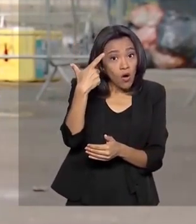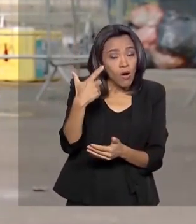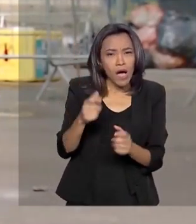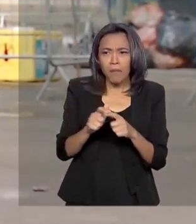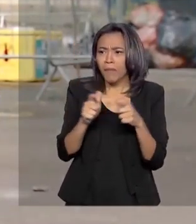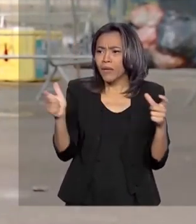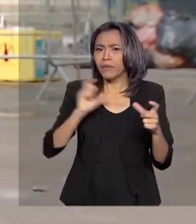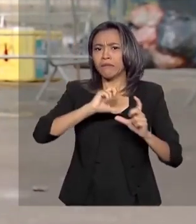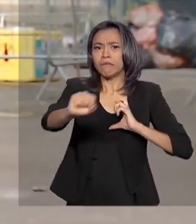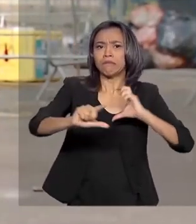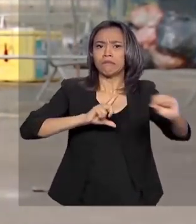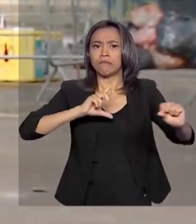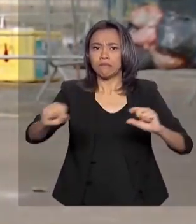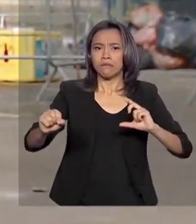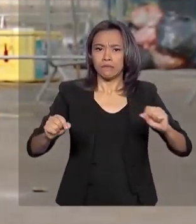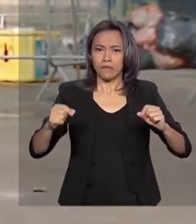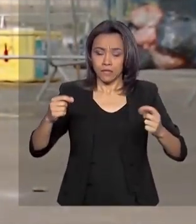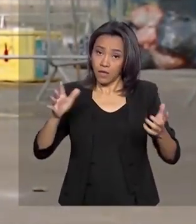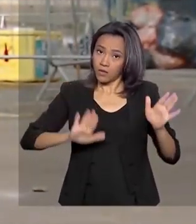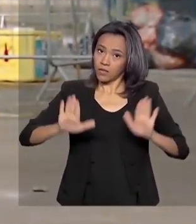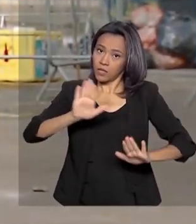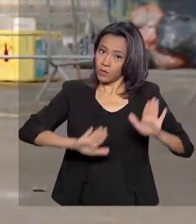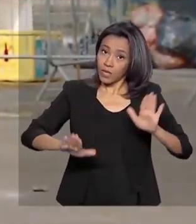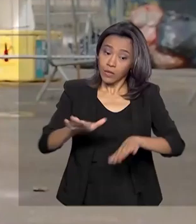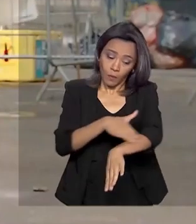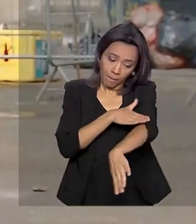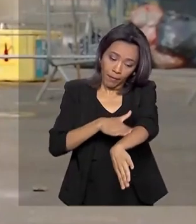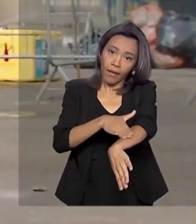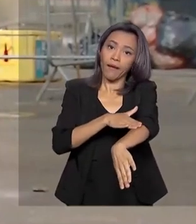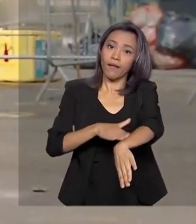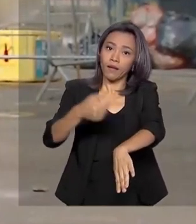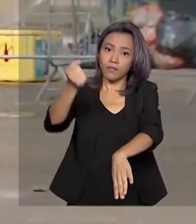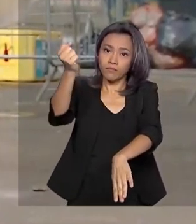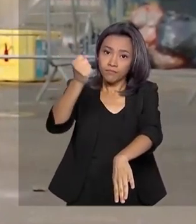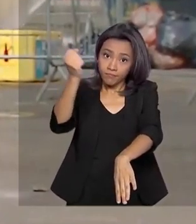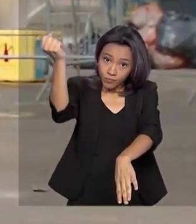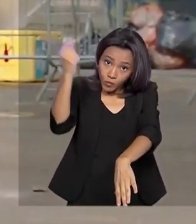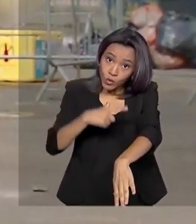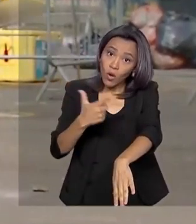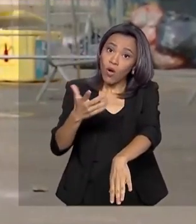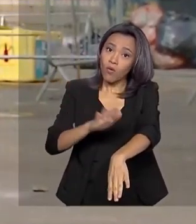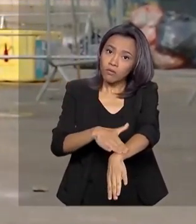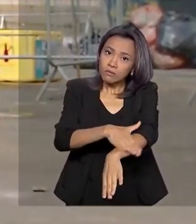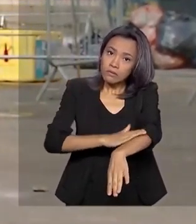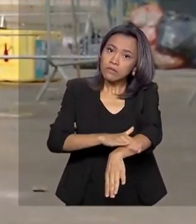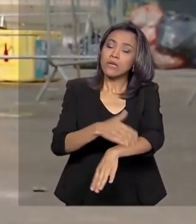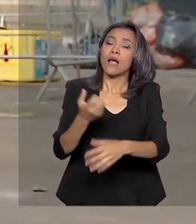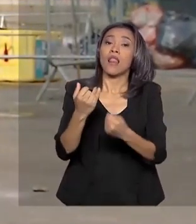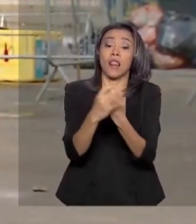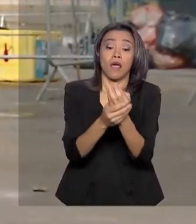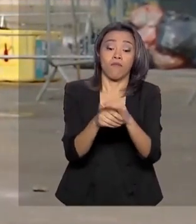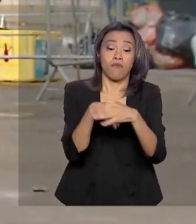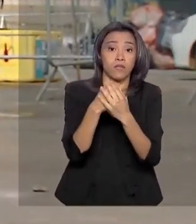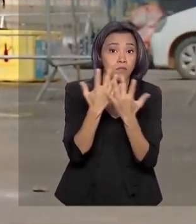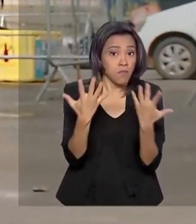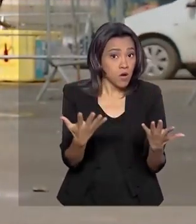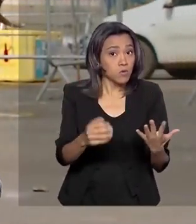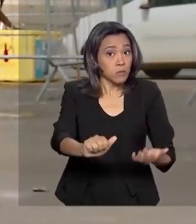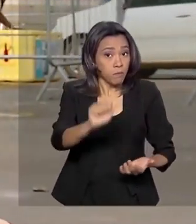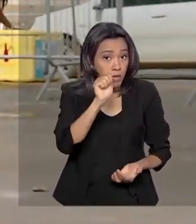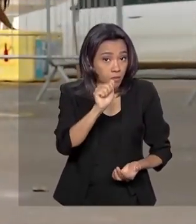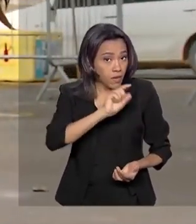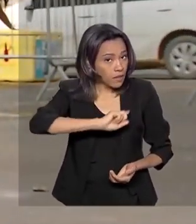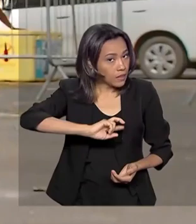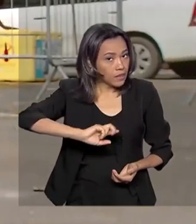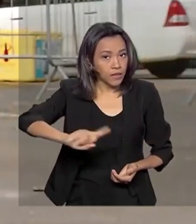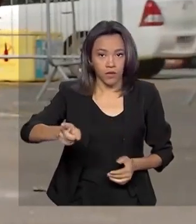maioria tenta escolher uma fantasia bacana, mas tem que ter esse cuidado com a pele também. O uso do filtro solar, lavar bem as mãos. Se for beber, não dirigir